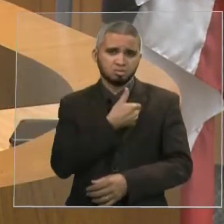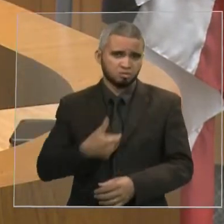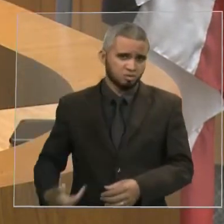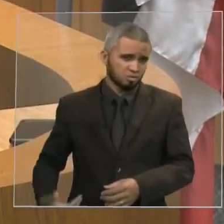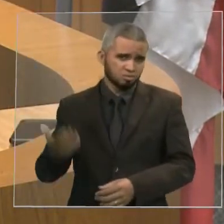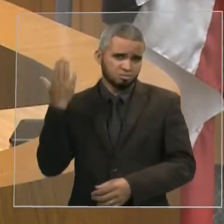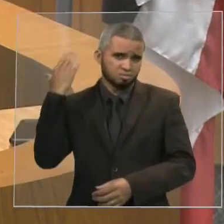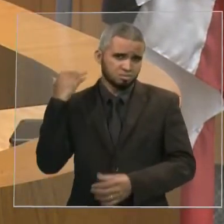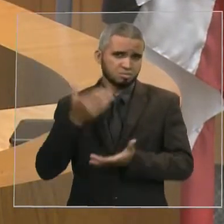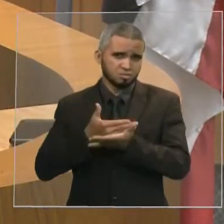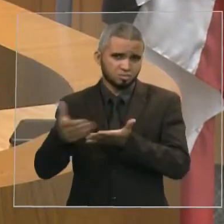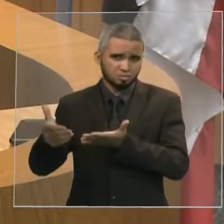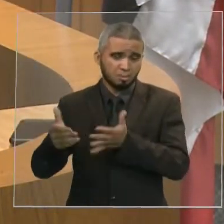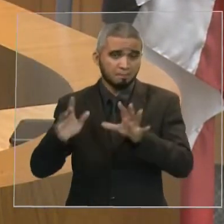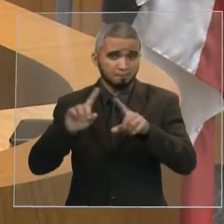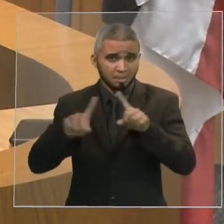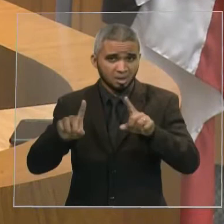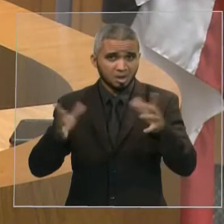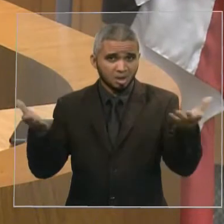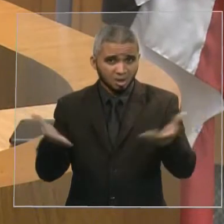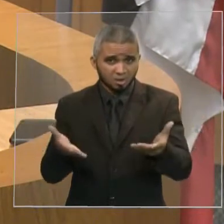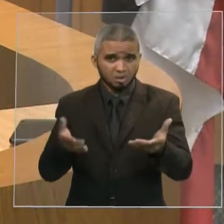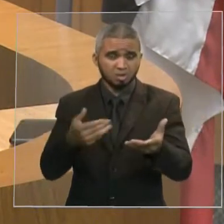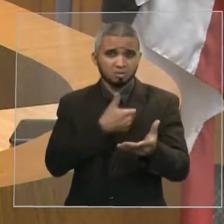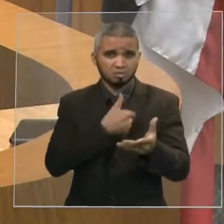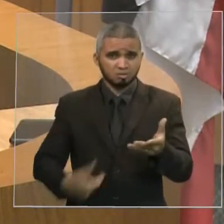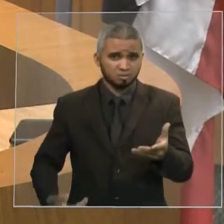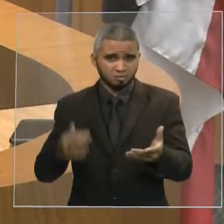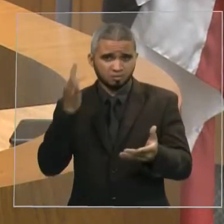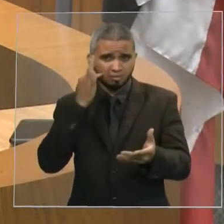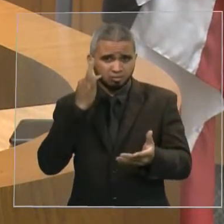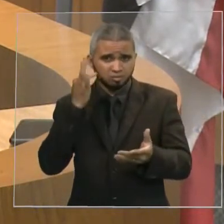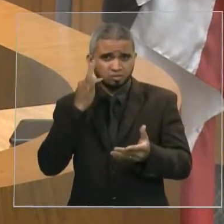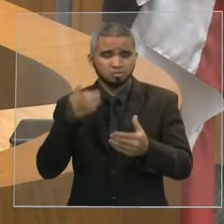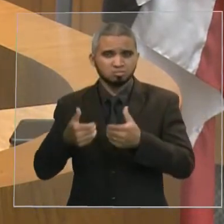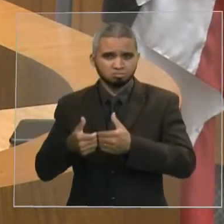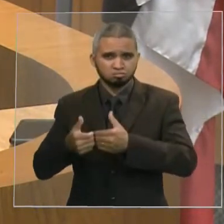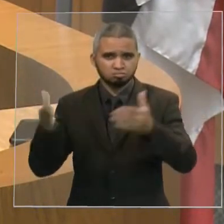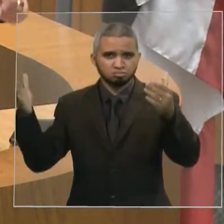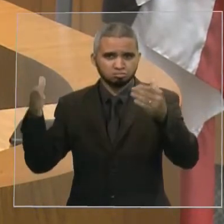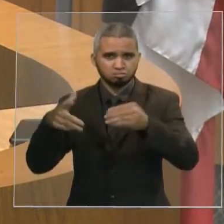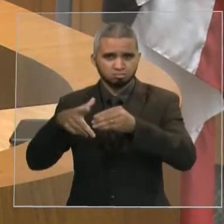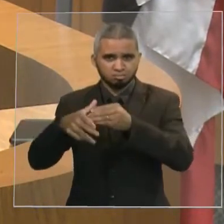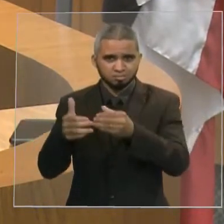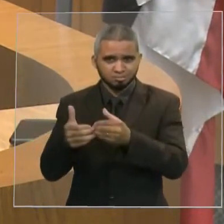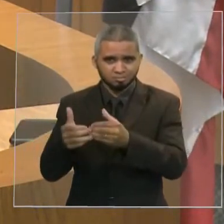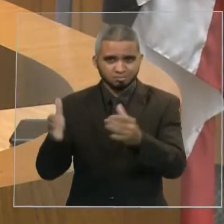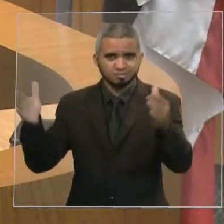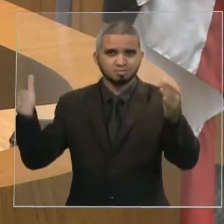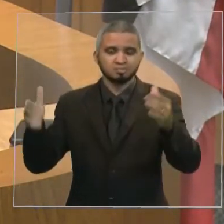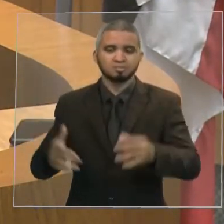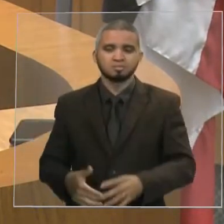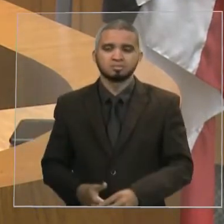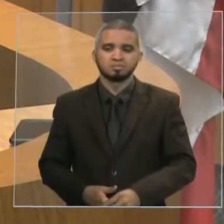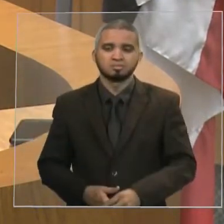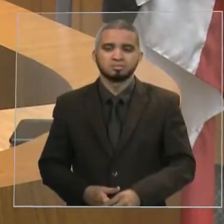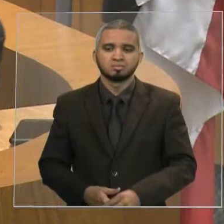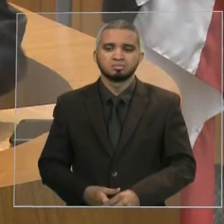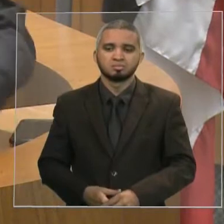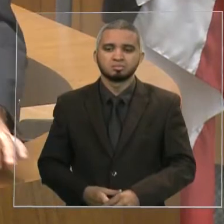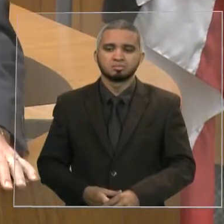foi nessa atual gestão que se inaugurou. E hoje nós saímos de uma